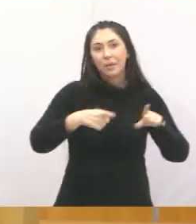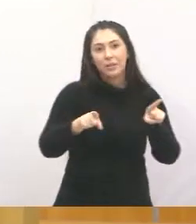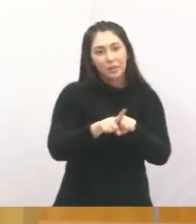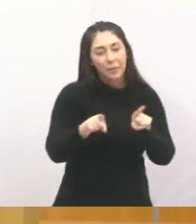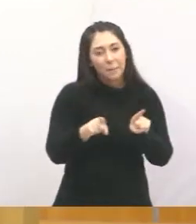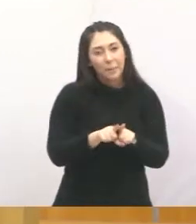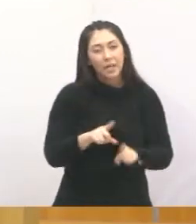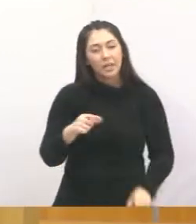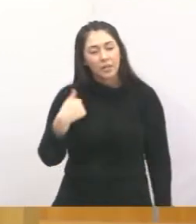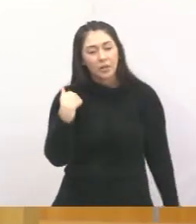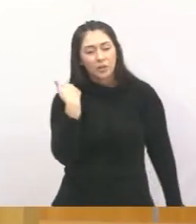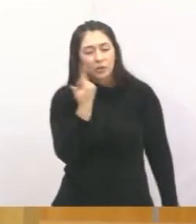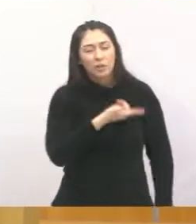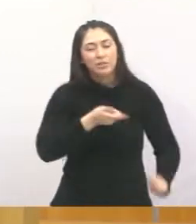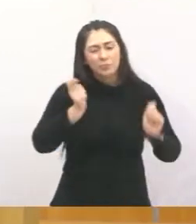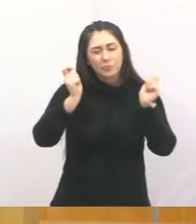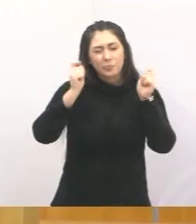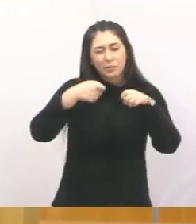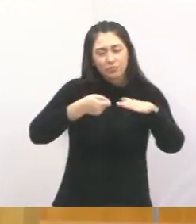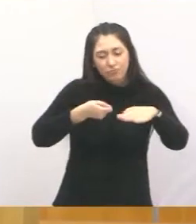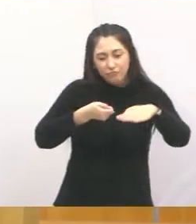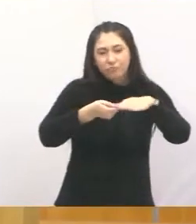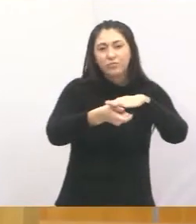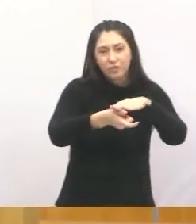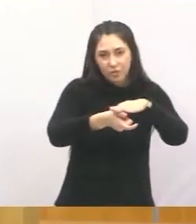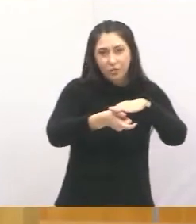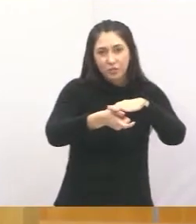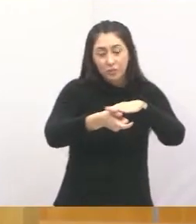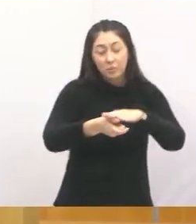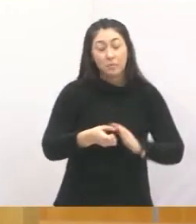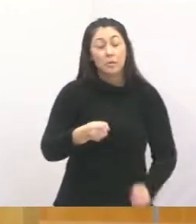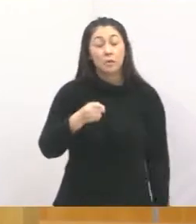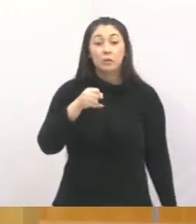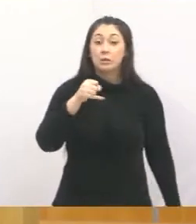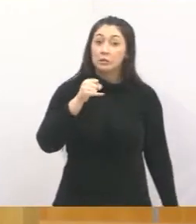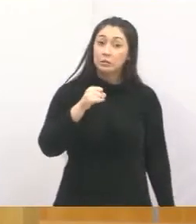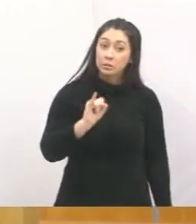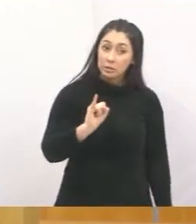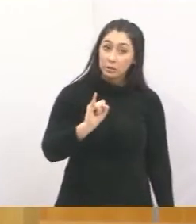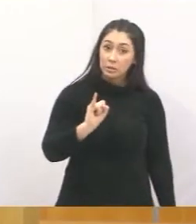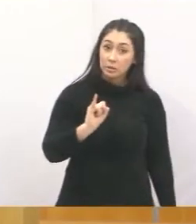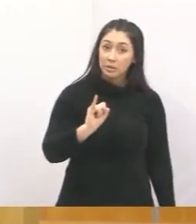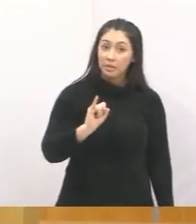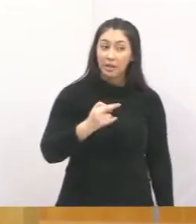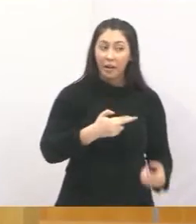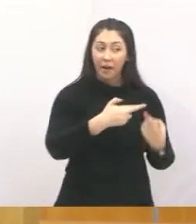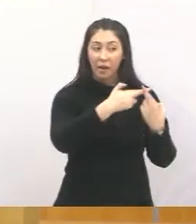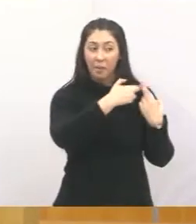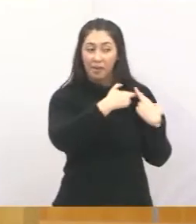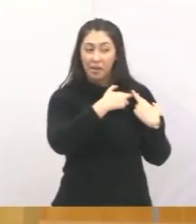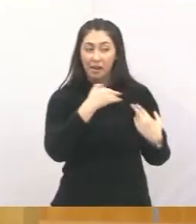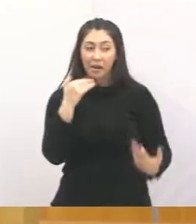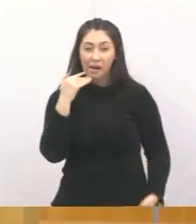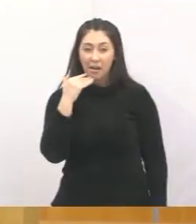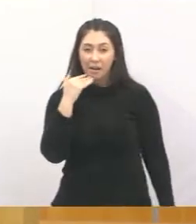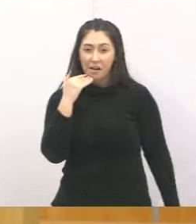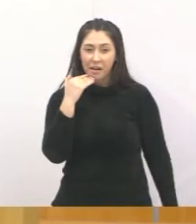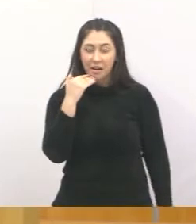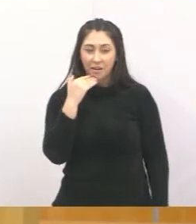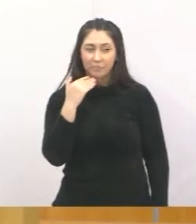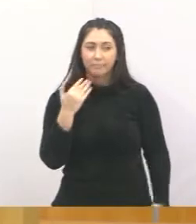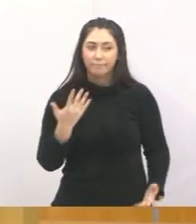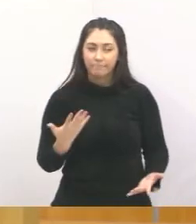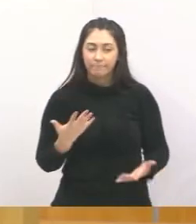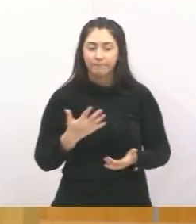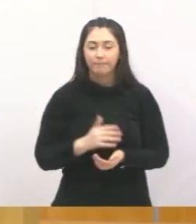na capacidade de investimento do município, caso, de forma imprudente, a gente haja nesse